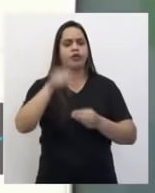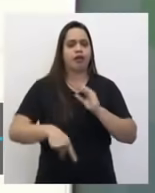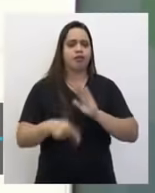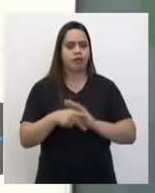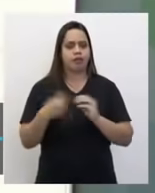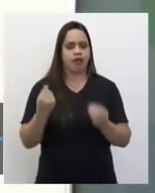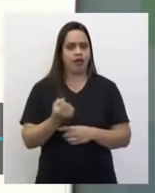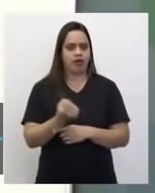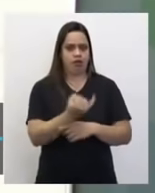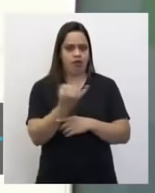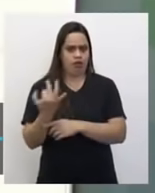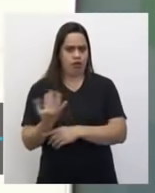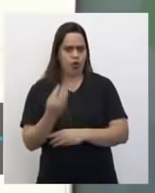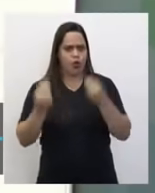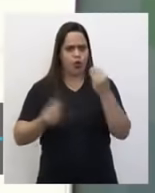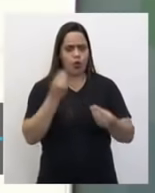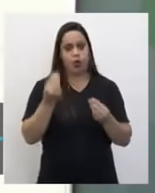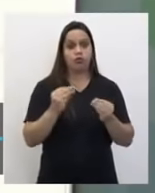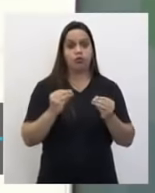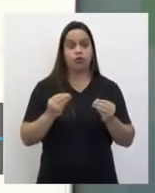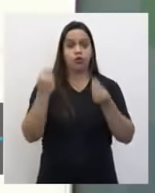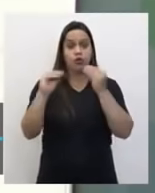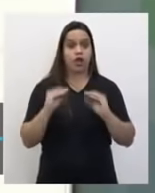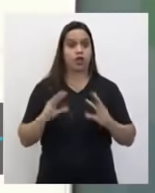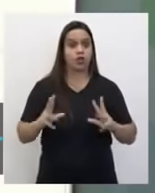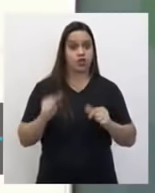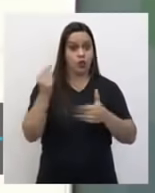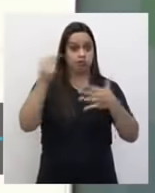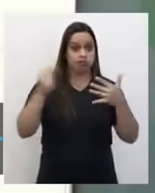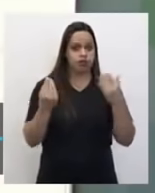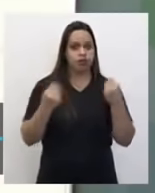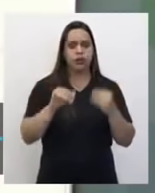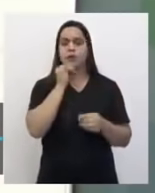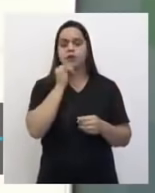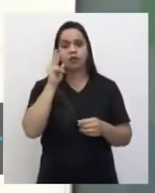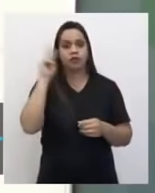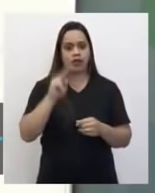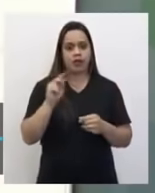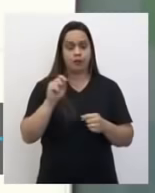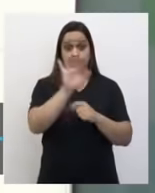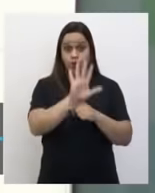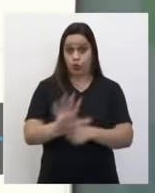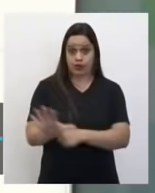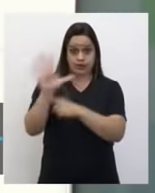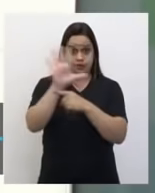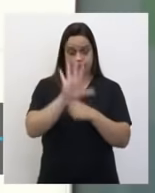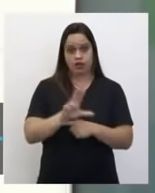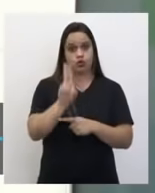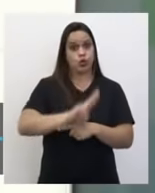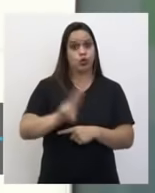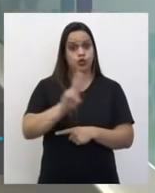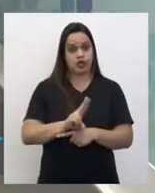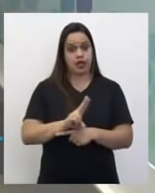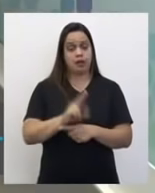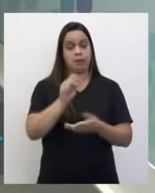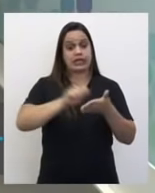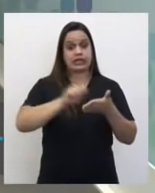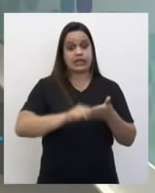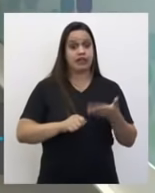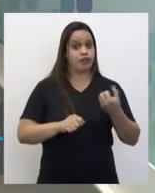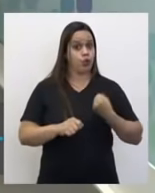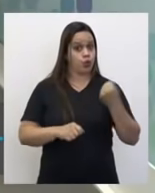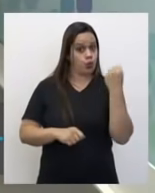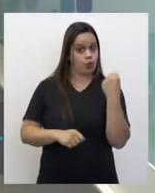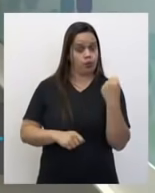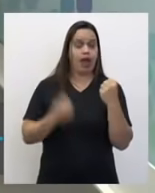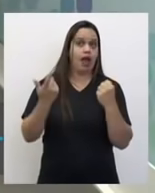Como você tem que colocar todos os elementos? Então, por exemplo, olha o espaço que eu tomei para escrever quatro, né? Escrever